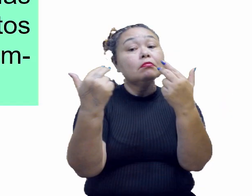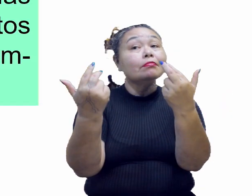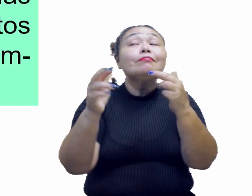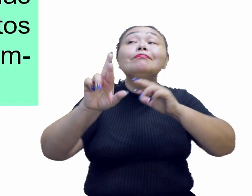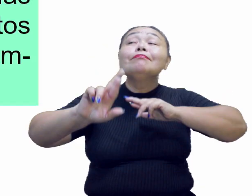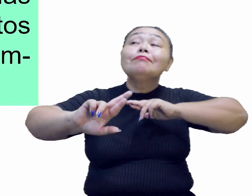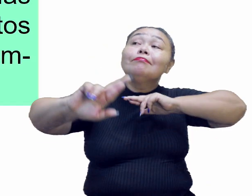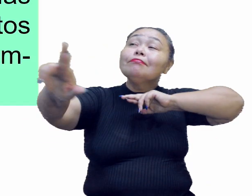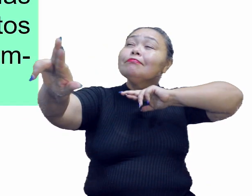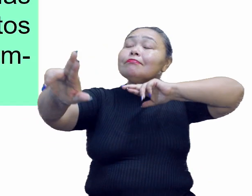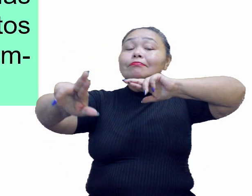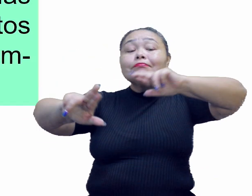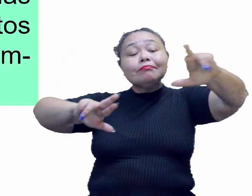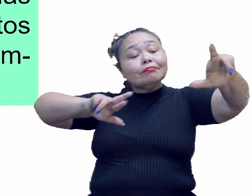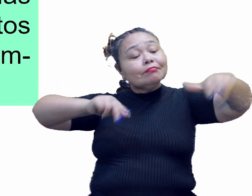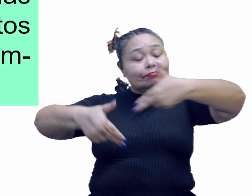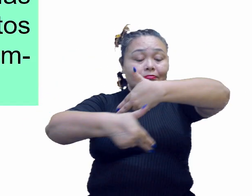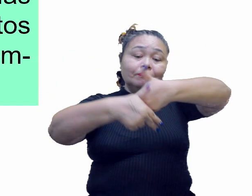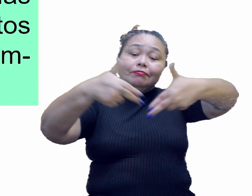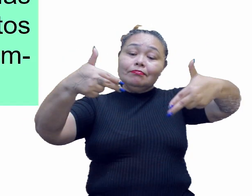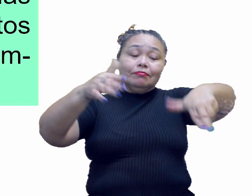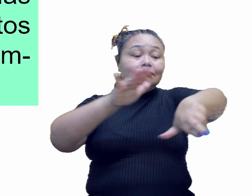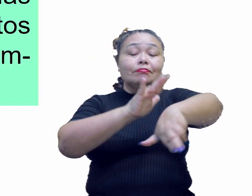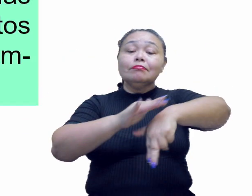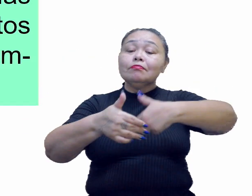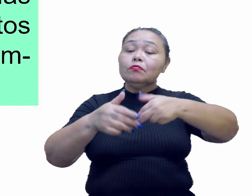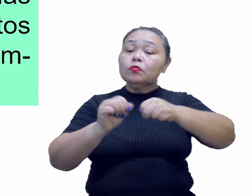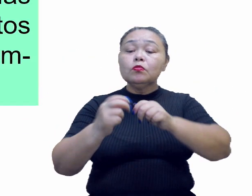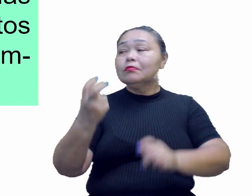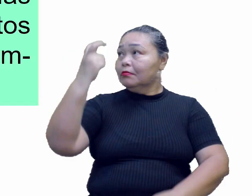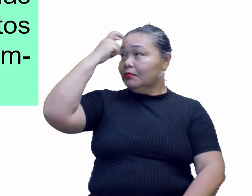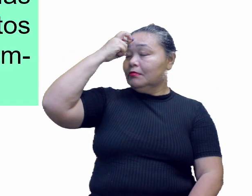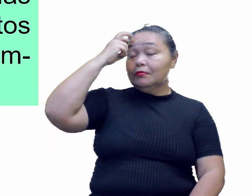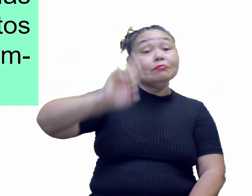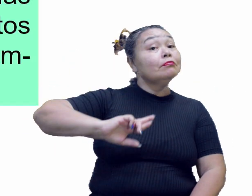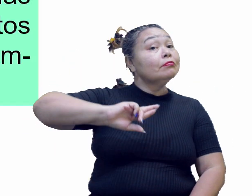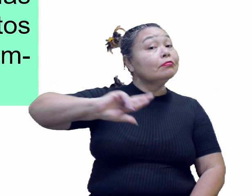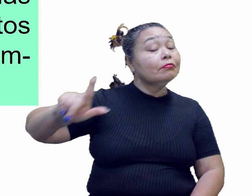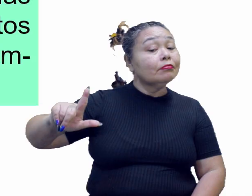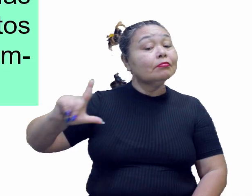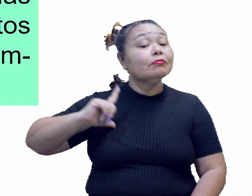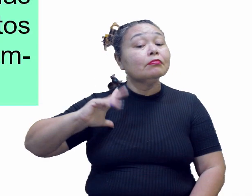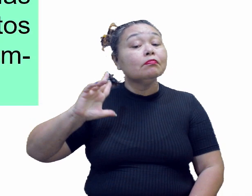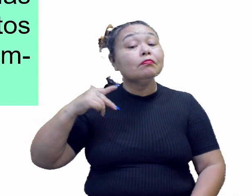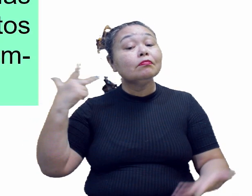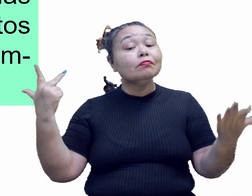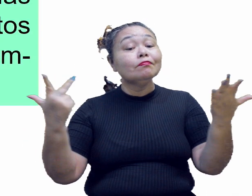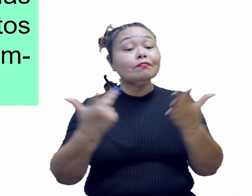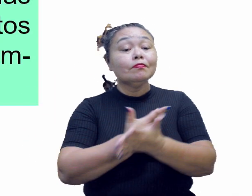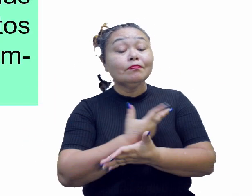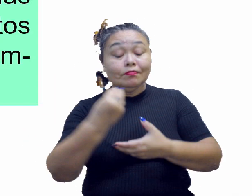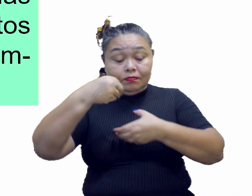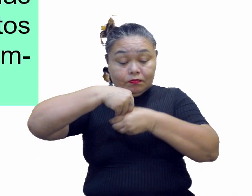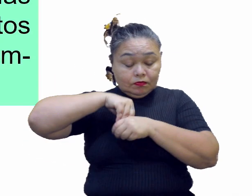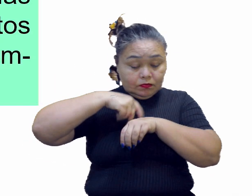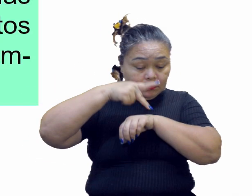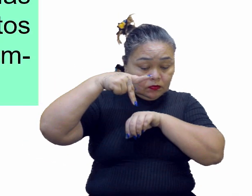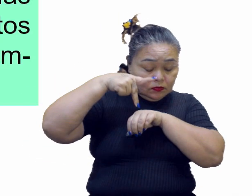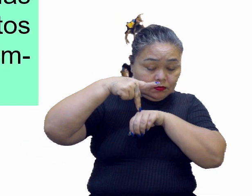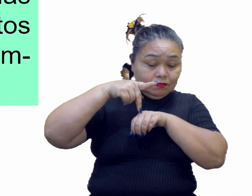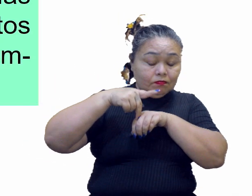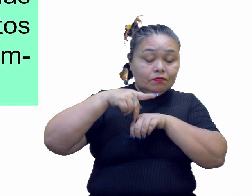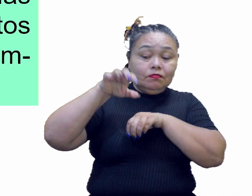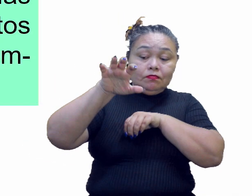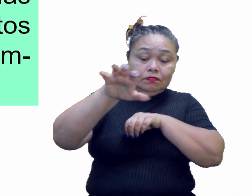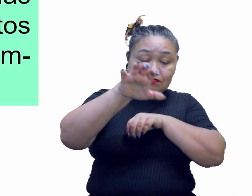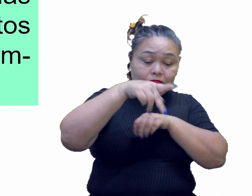são diferentes suas etnias, suas culturas. E isso provocou conflitos internos em